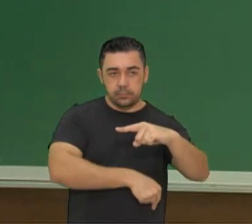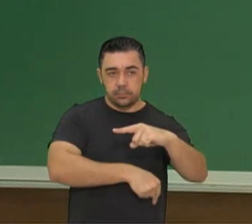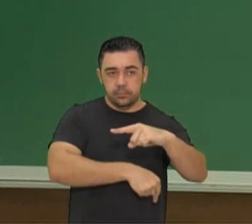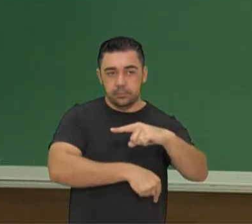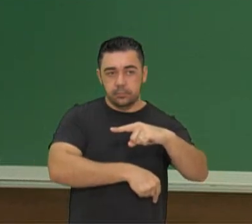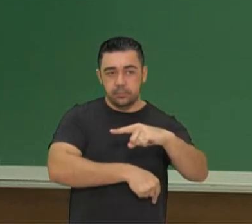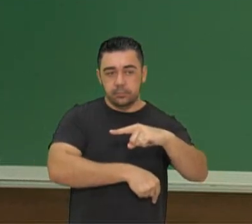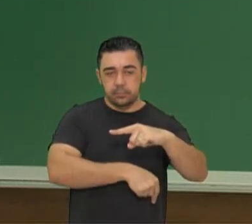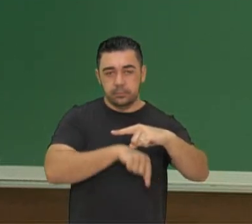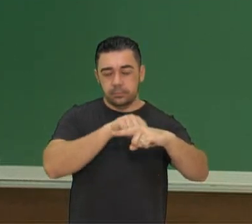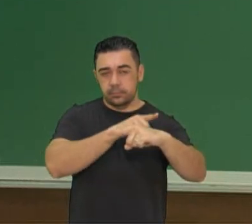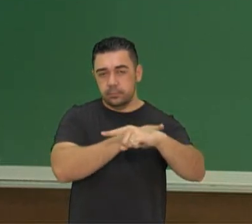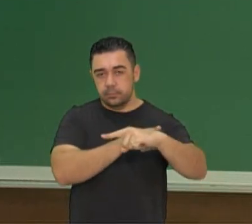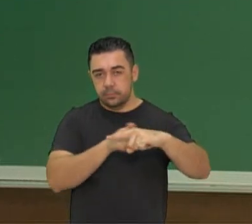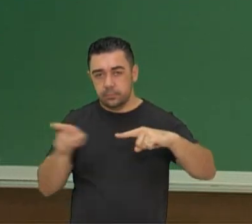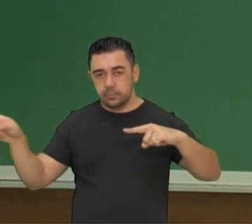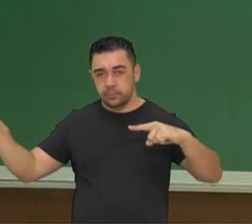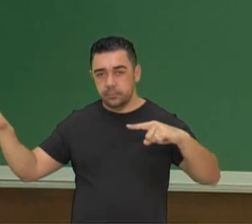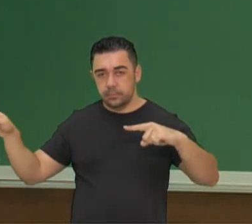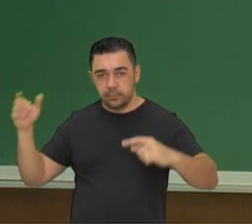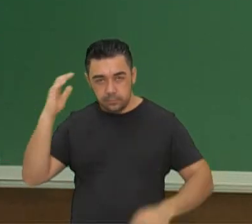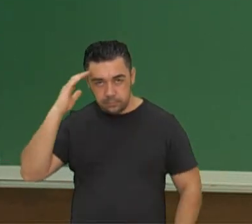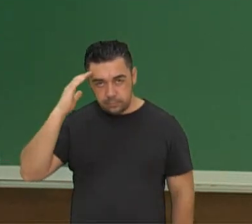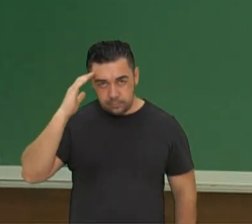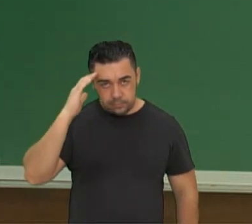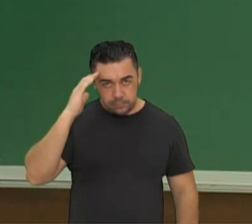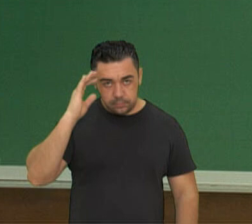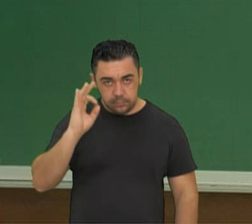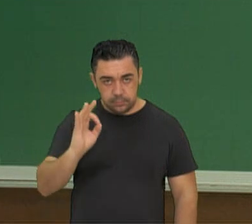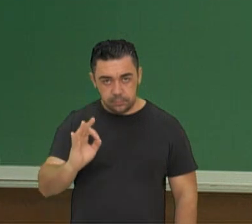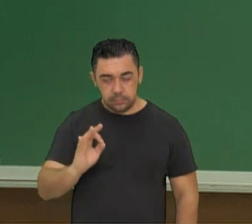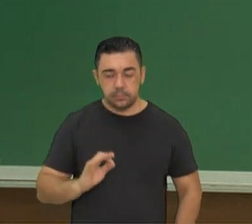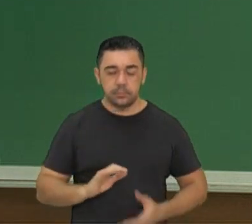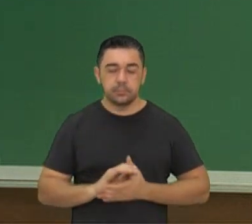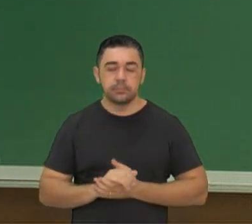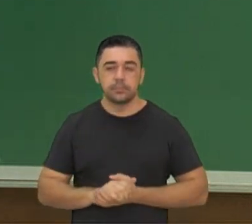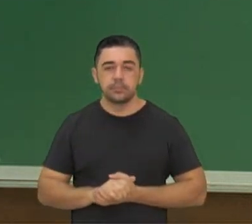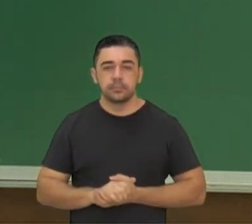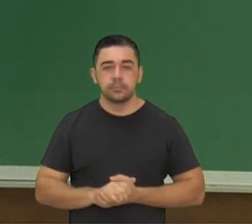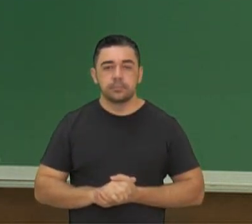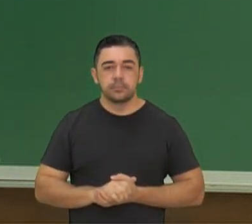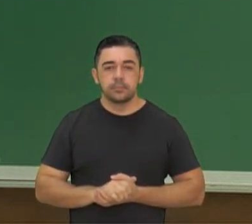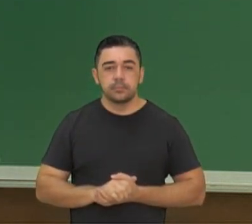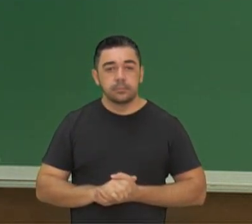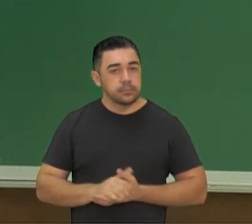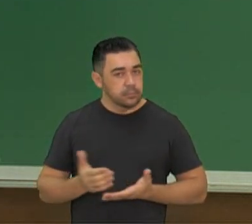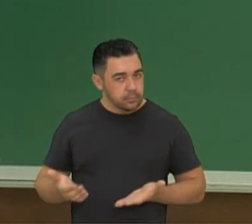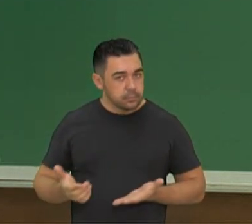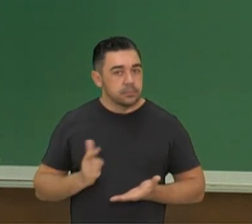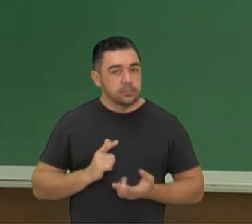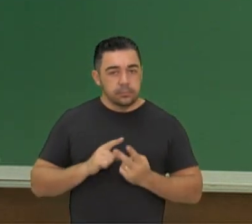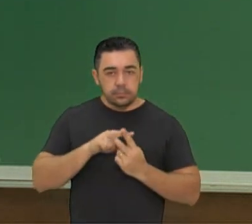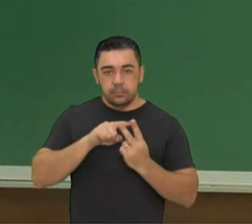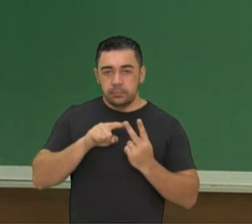aqui, depois eu prolonguei esse e por último esse. Tá? Então você tem